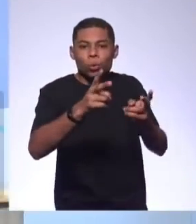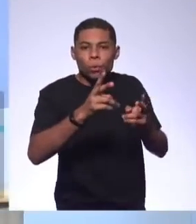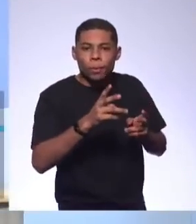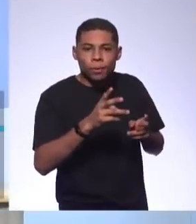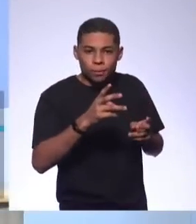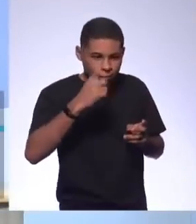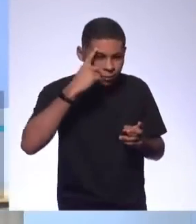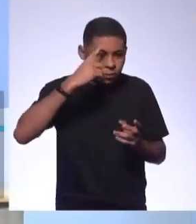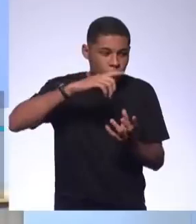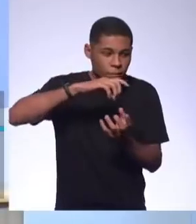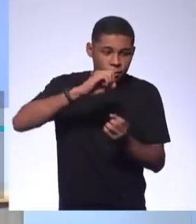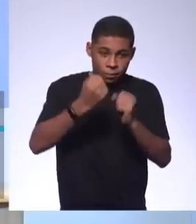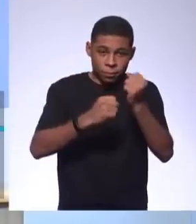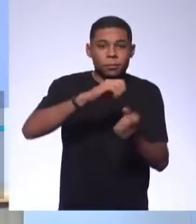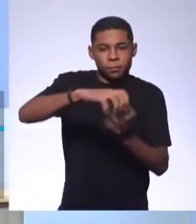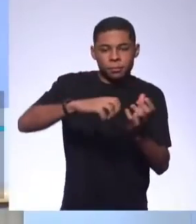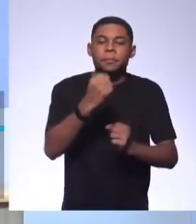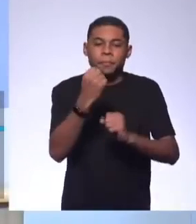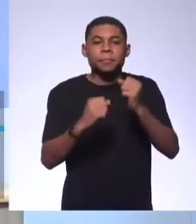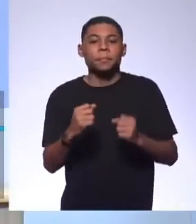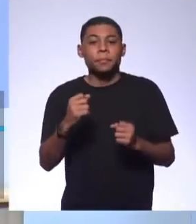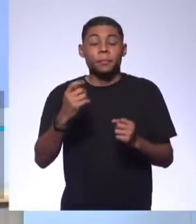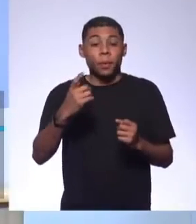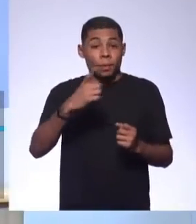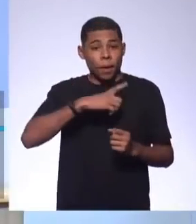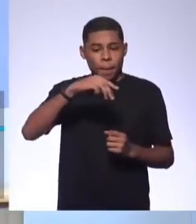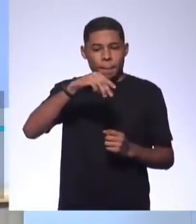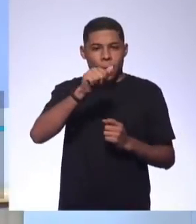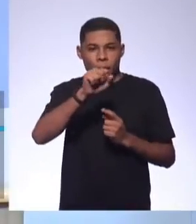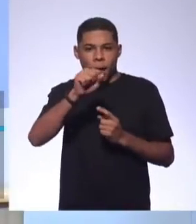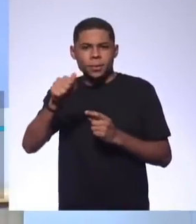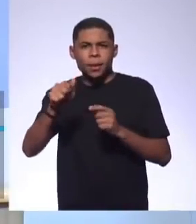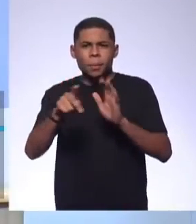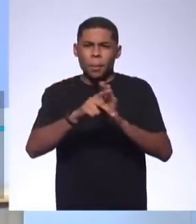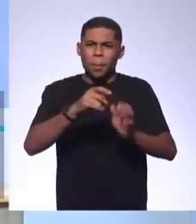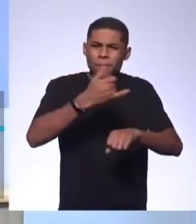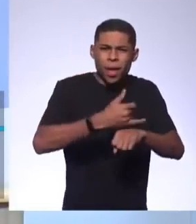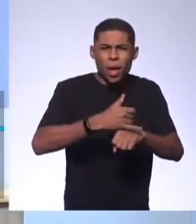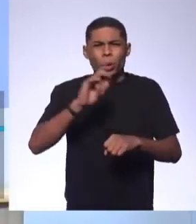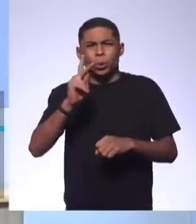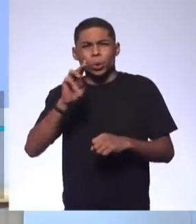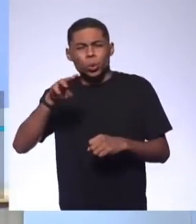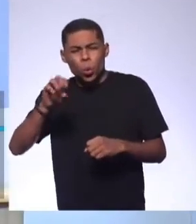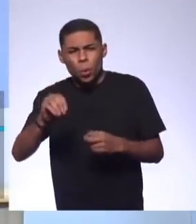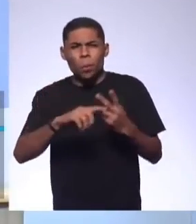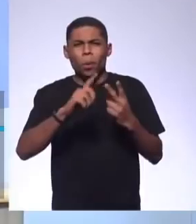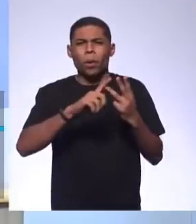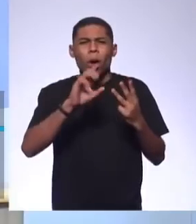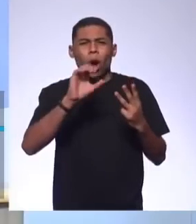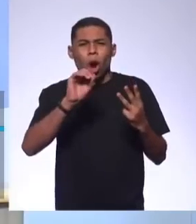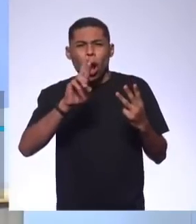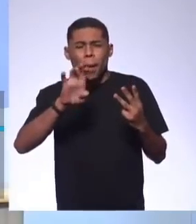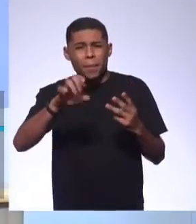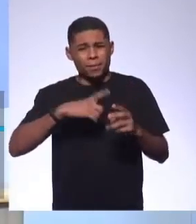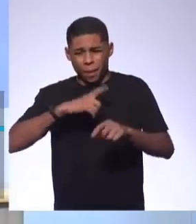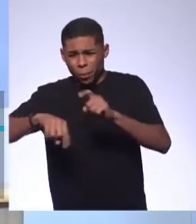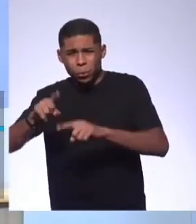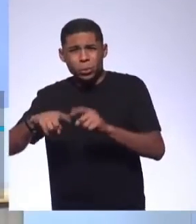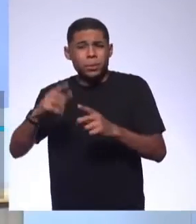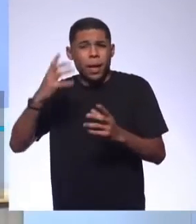aí, é claro, né, a grande massa de ferro, de chumbo, de cobre, de produtos